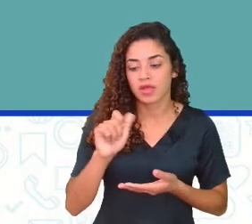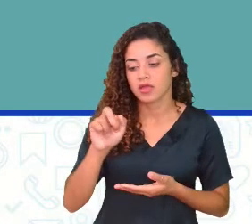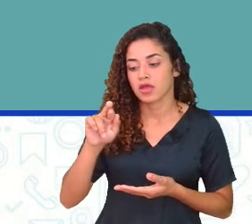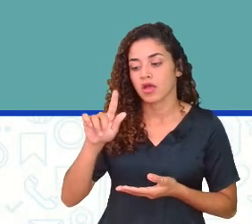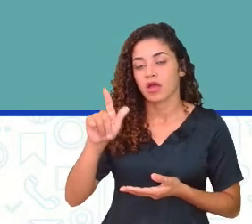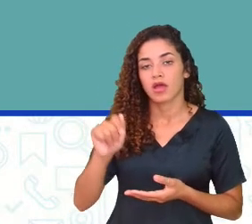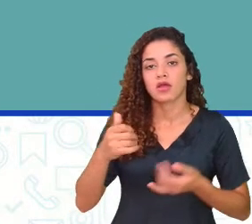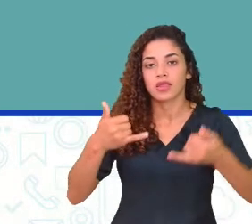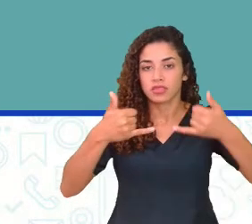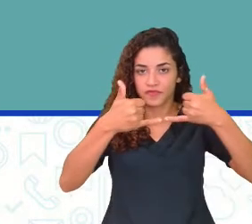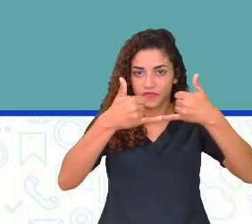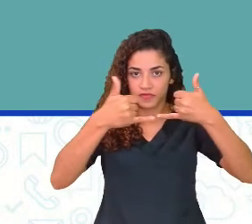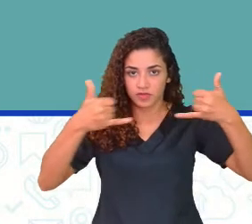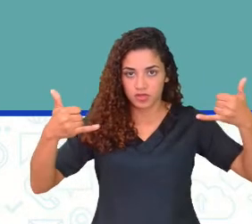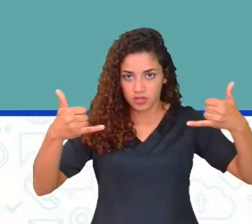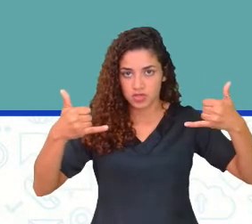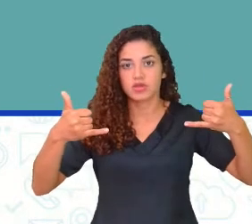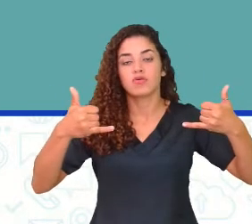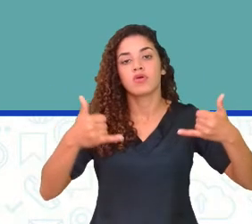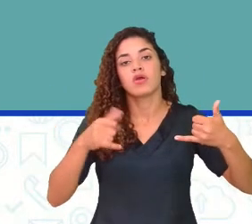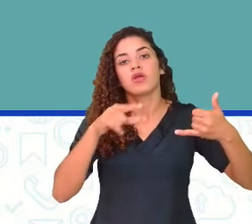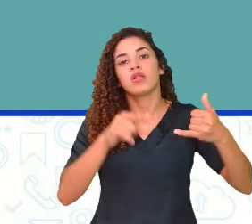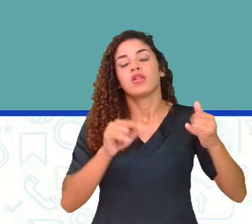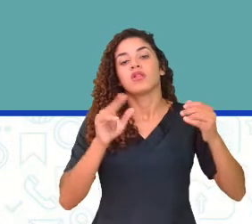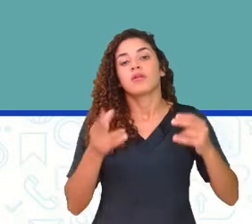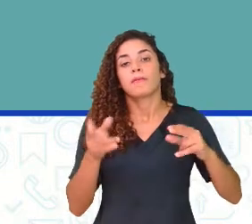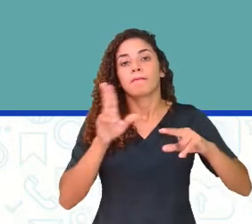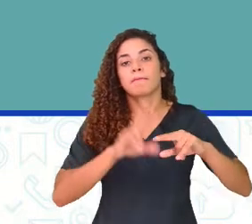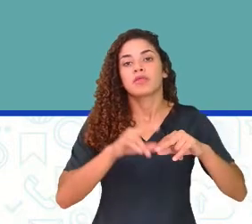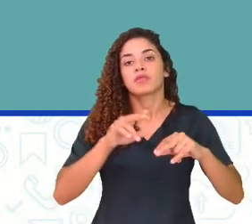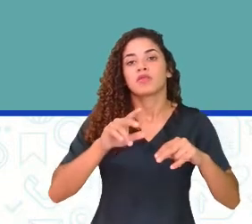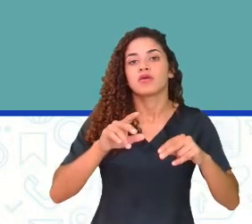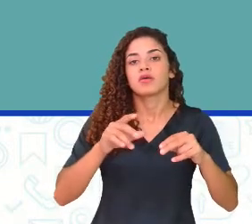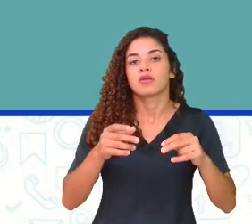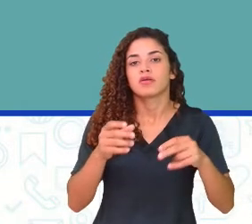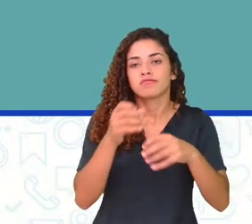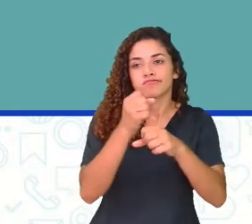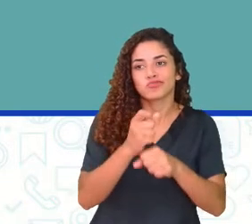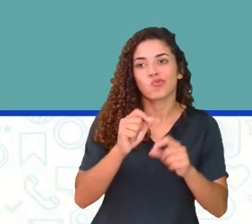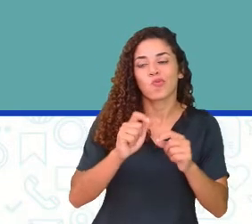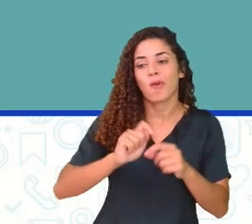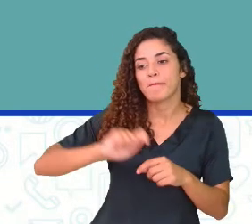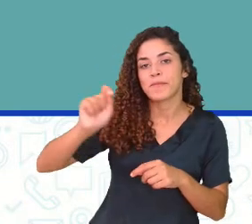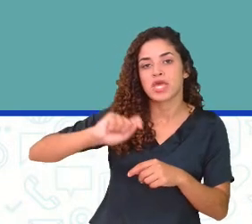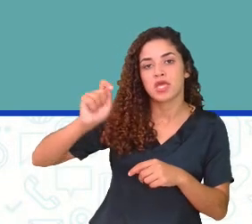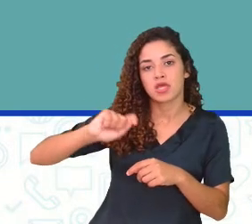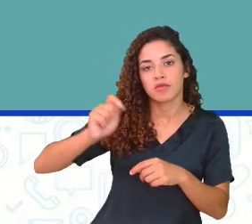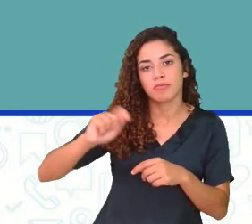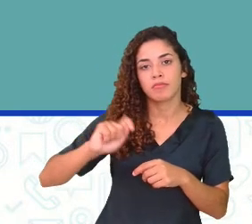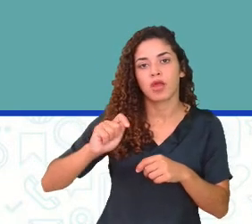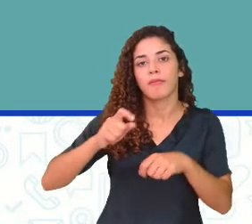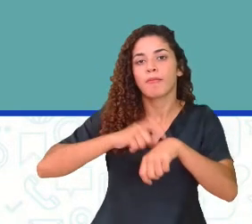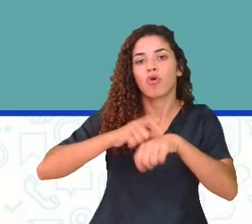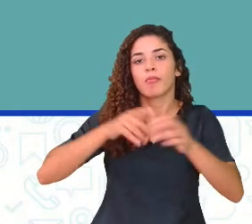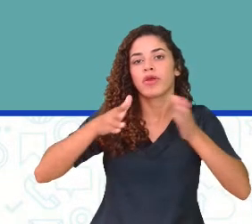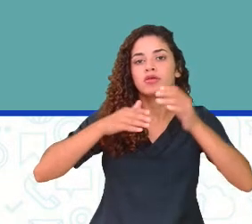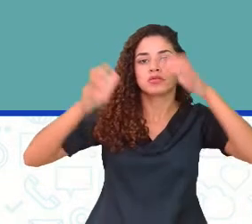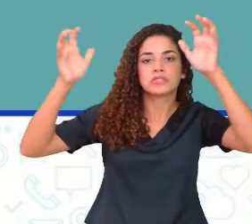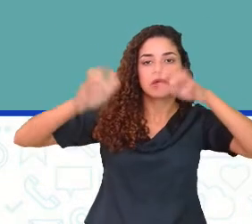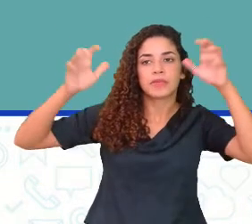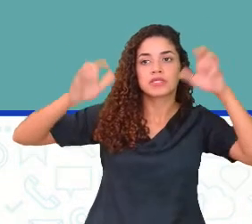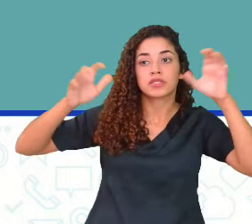um fio condutor que mantinha presa uma pipa durante uma tempestade, constatando que